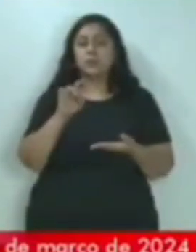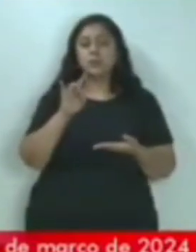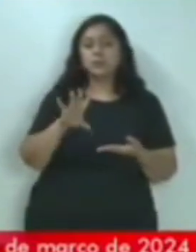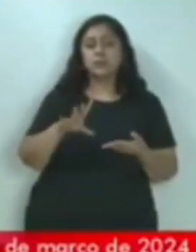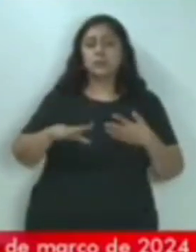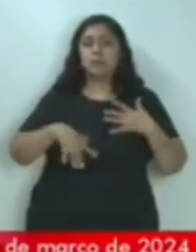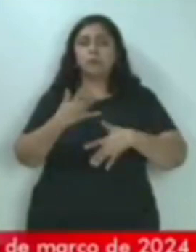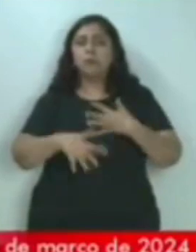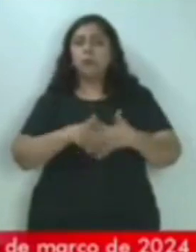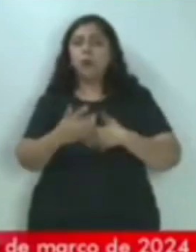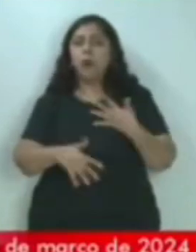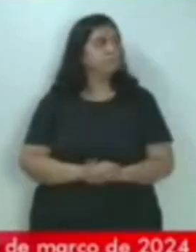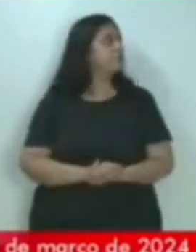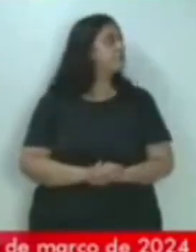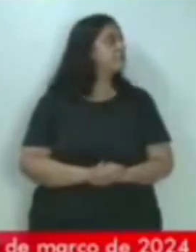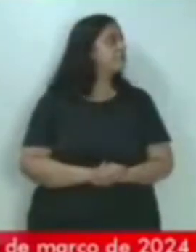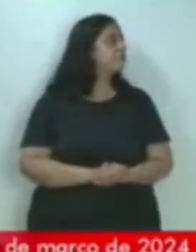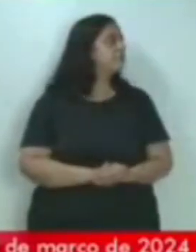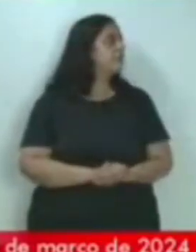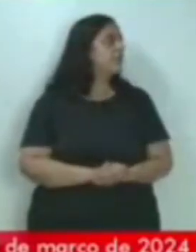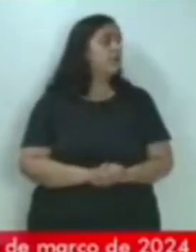sair.